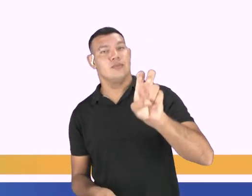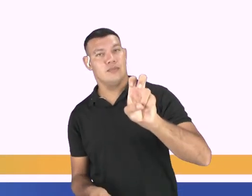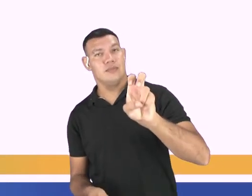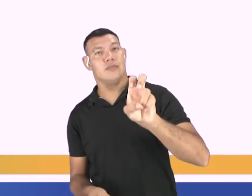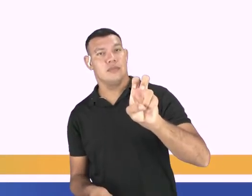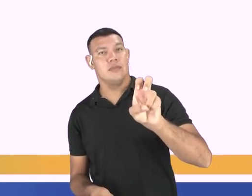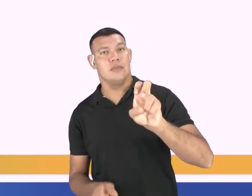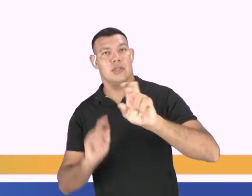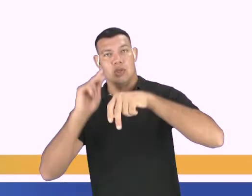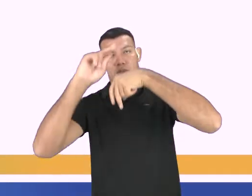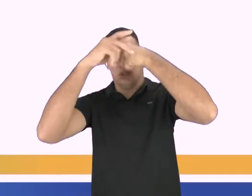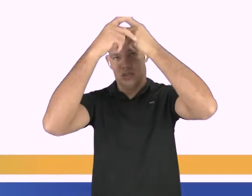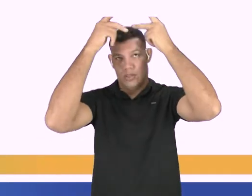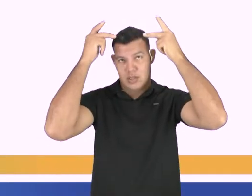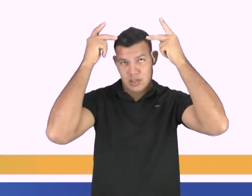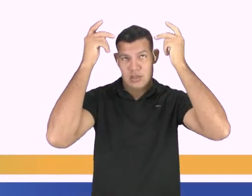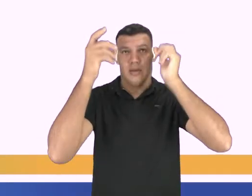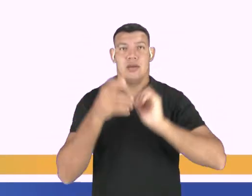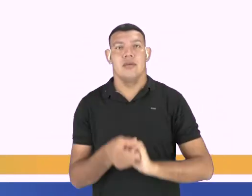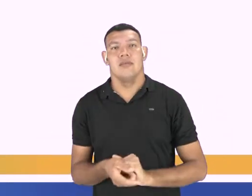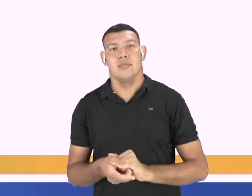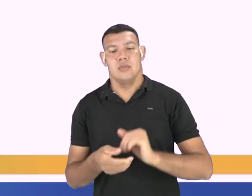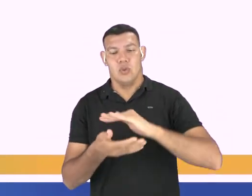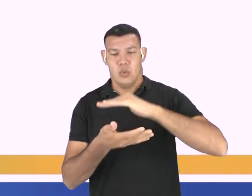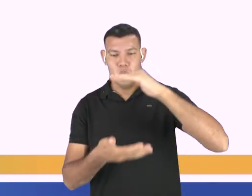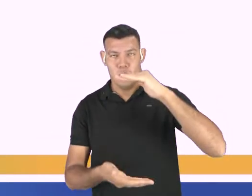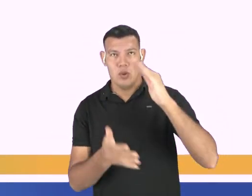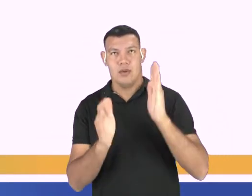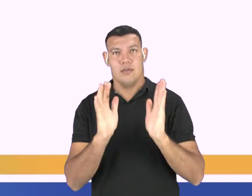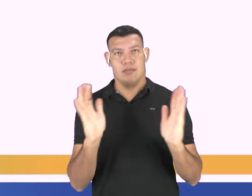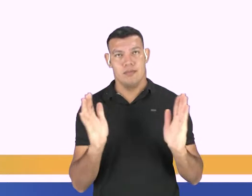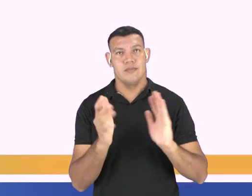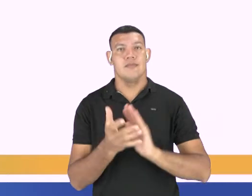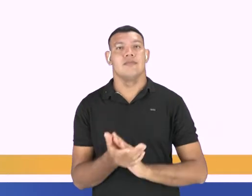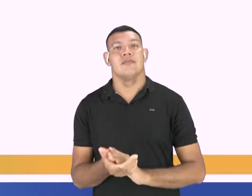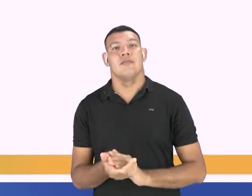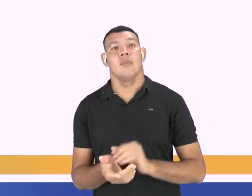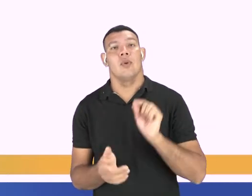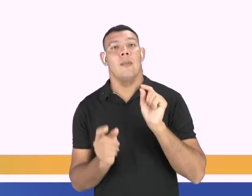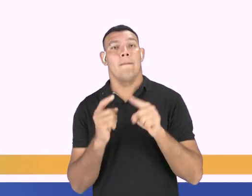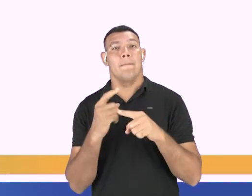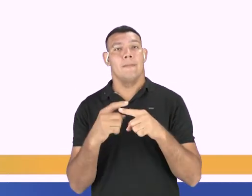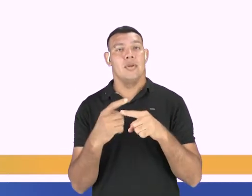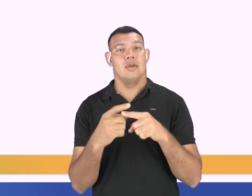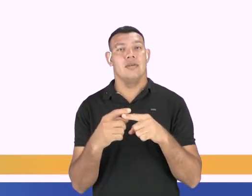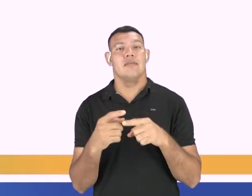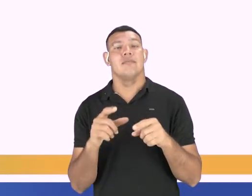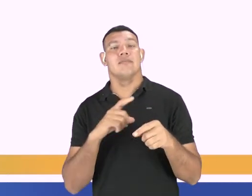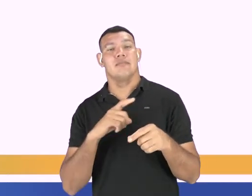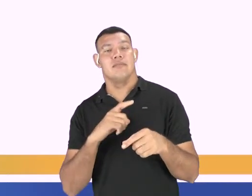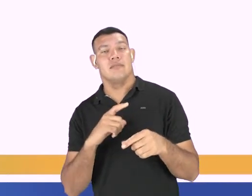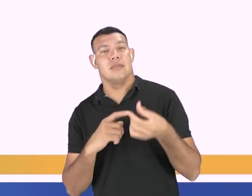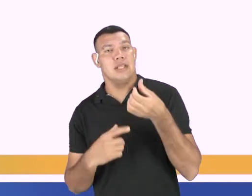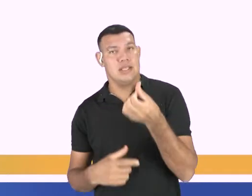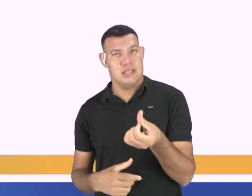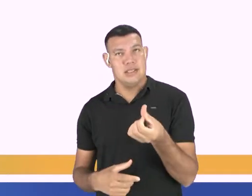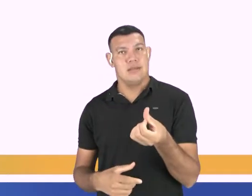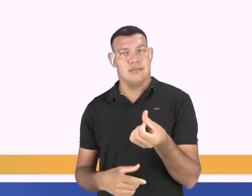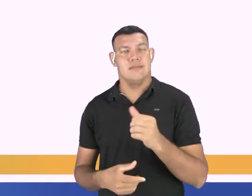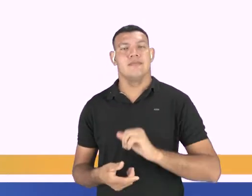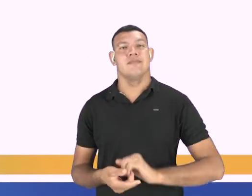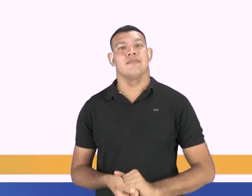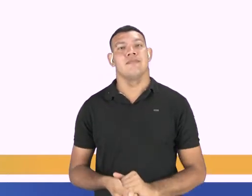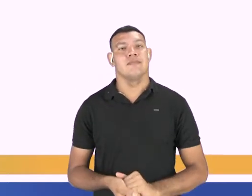de lacinho, certo? Já que em cada embalagem vem 6 unidades, né? Ou seja,